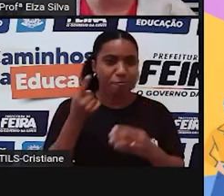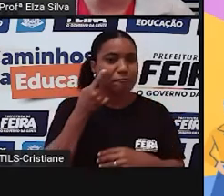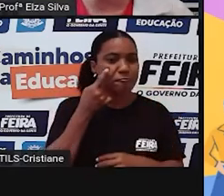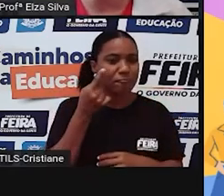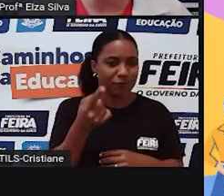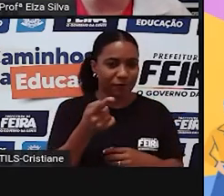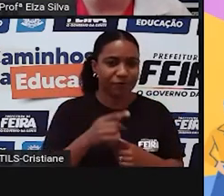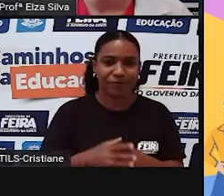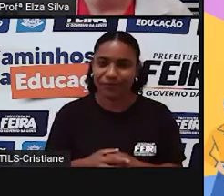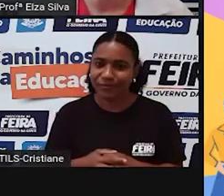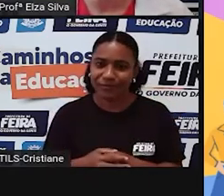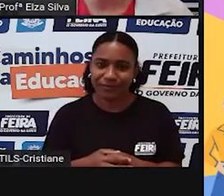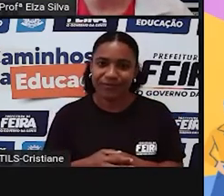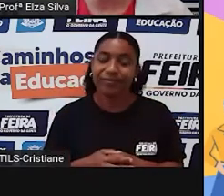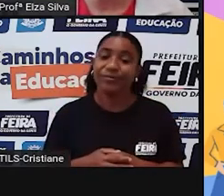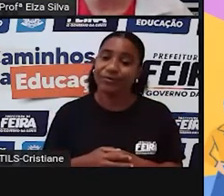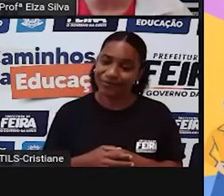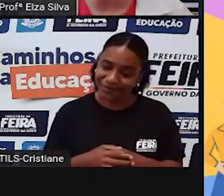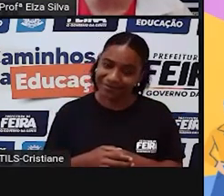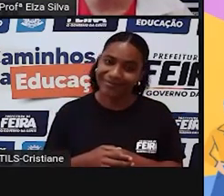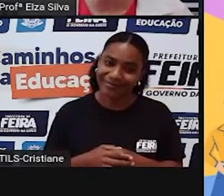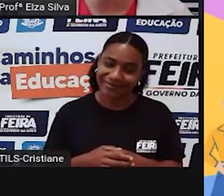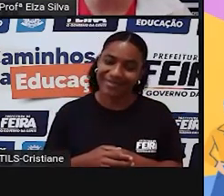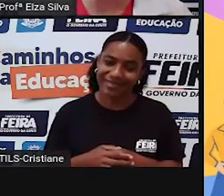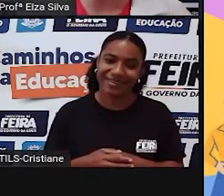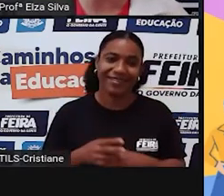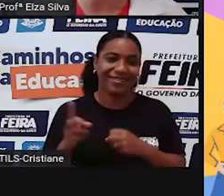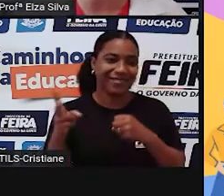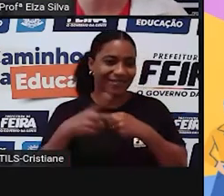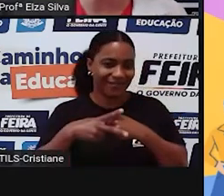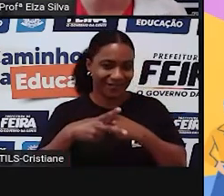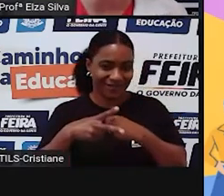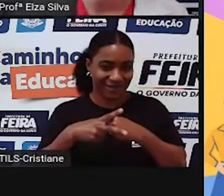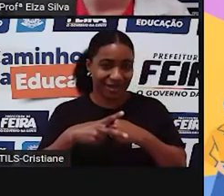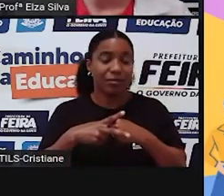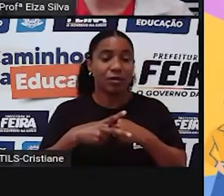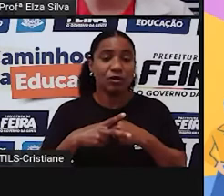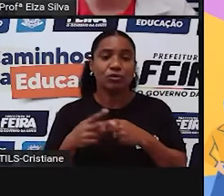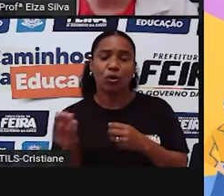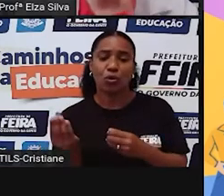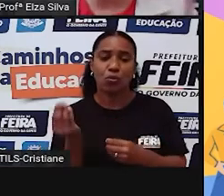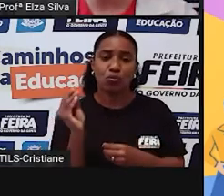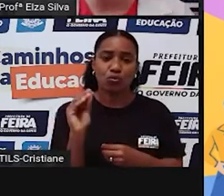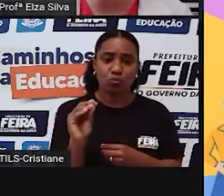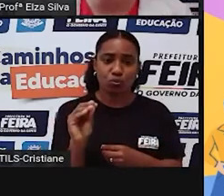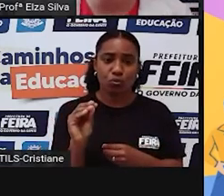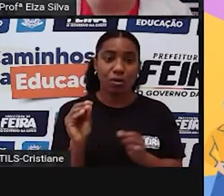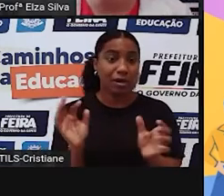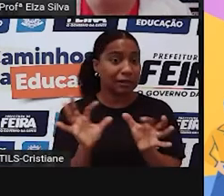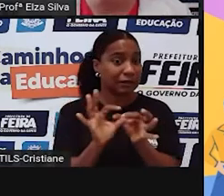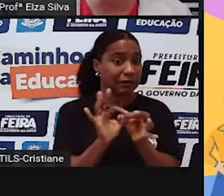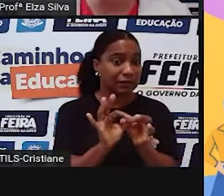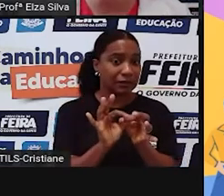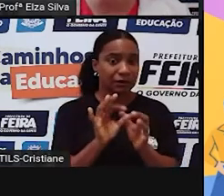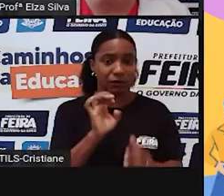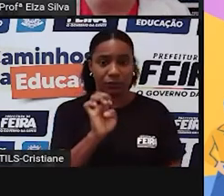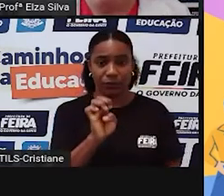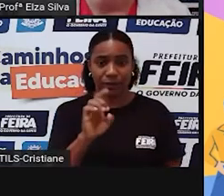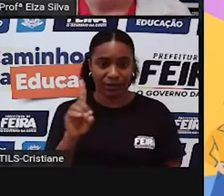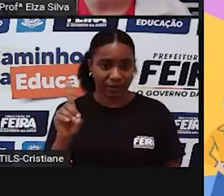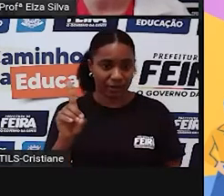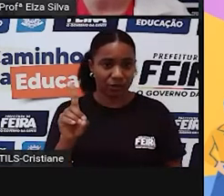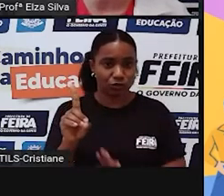há verbos que eu vou acrescentar apenas o ED no final. Na verdade, na maioria dos verbos a gente faz